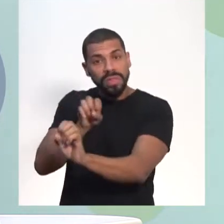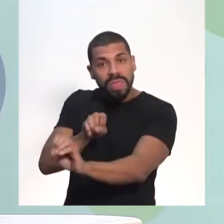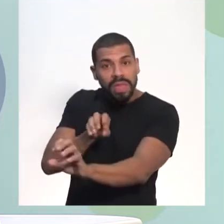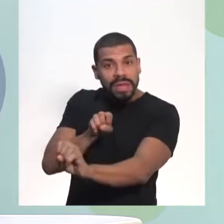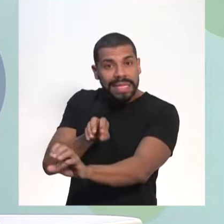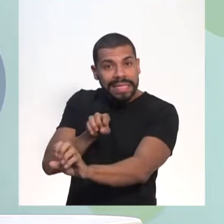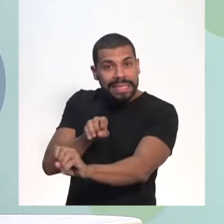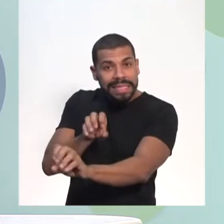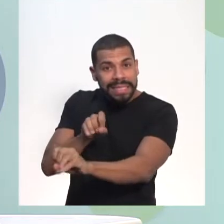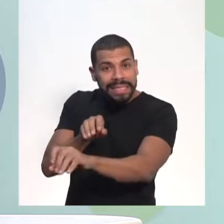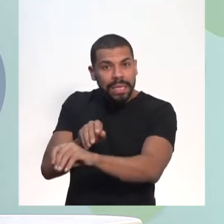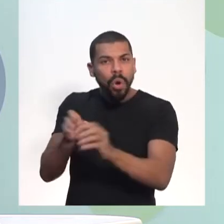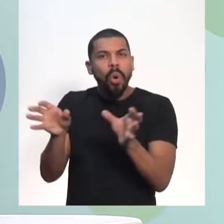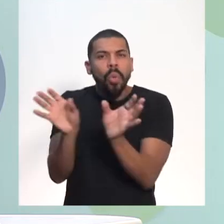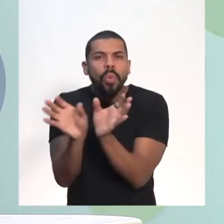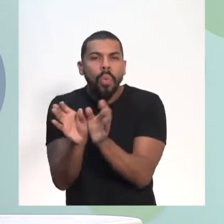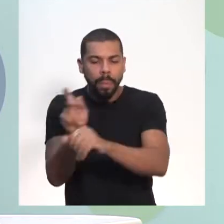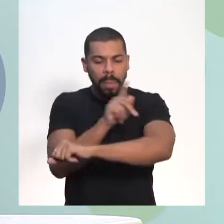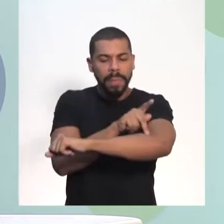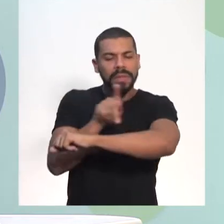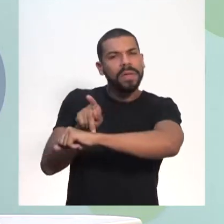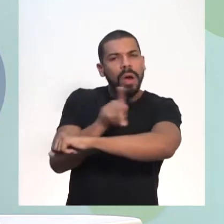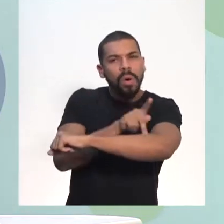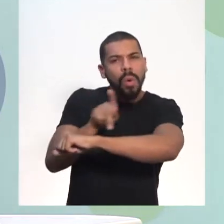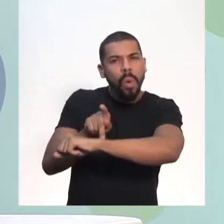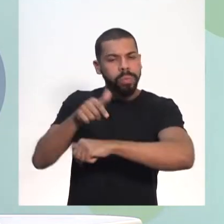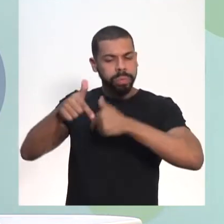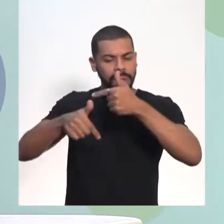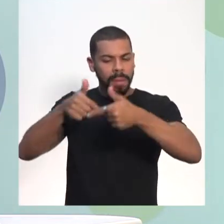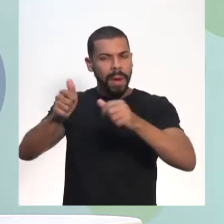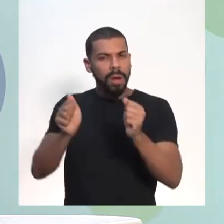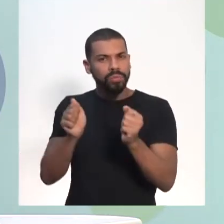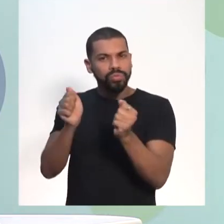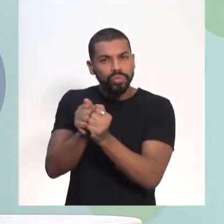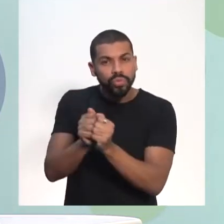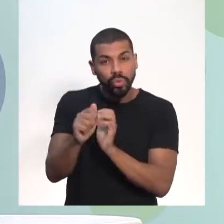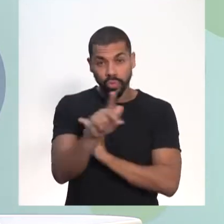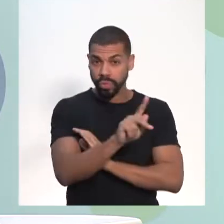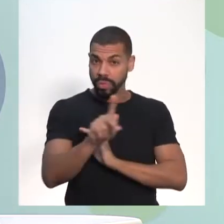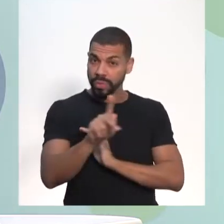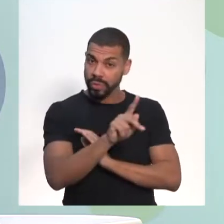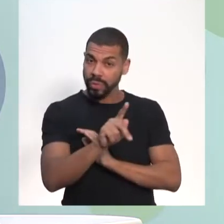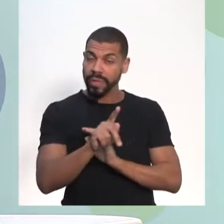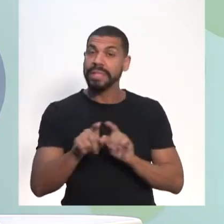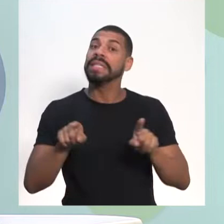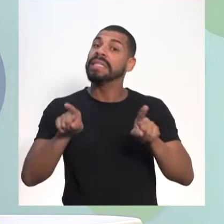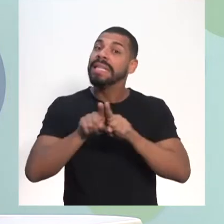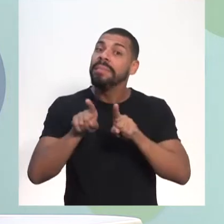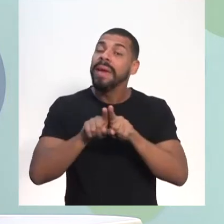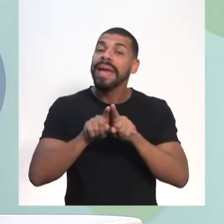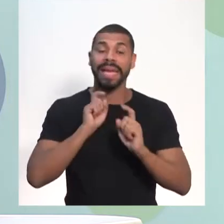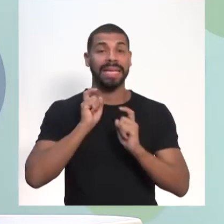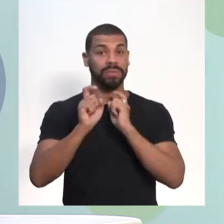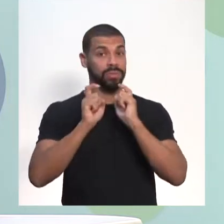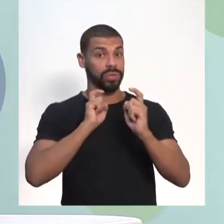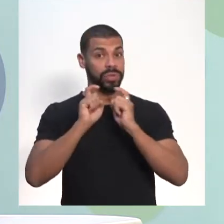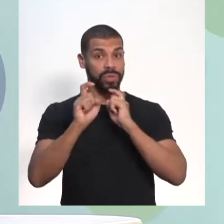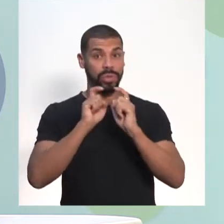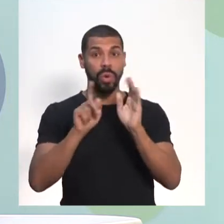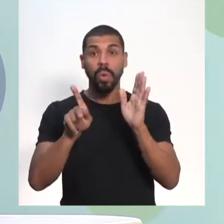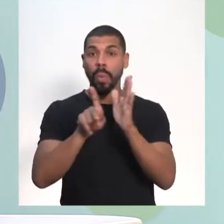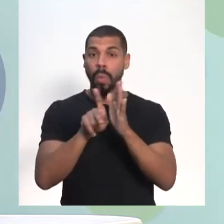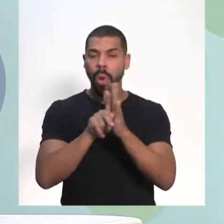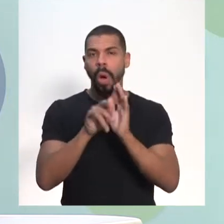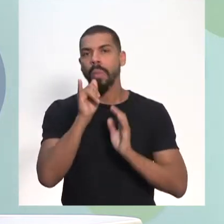núcleo pedagógico, eles trabalharão diretamente com vocês, professores, também, e temos as ATPCs que o próprio